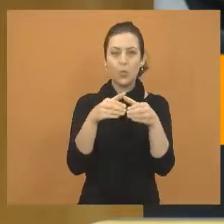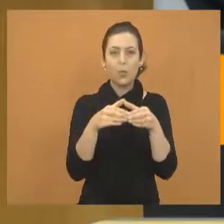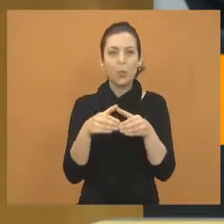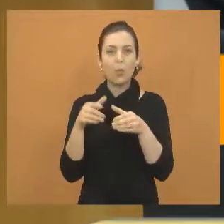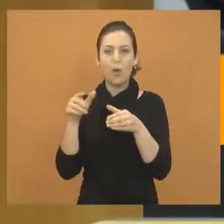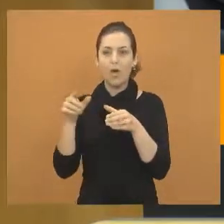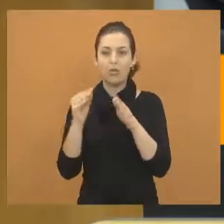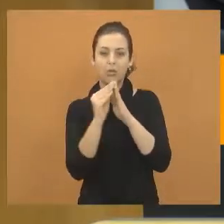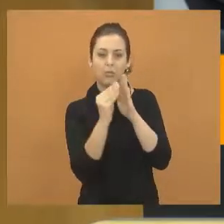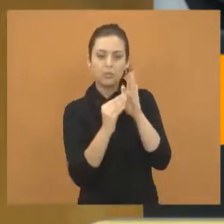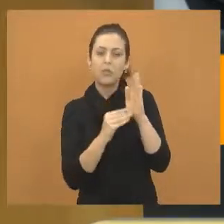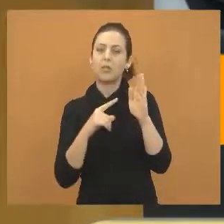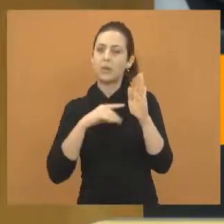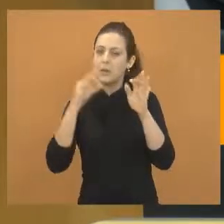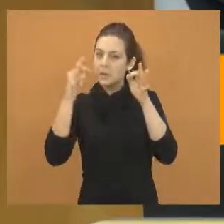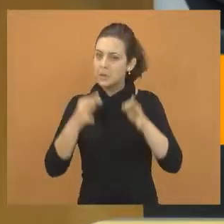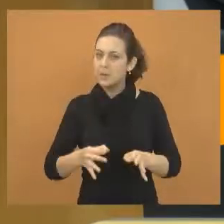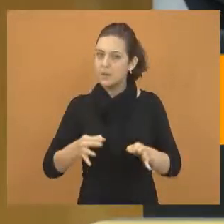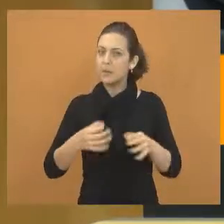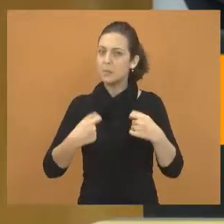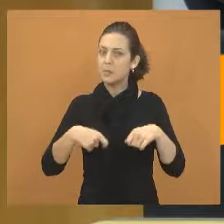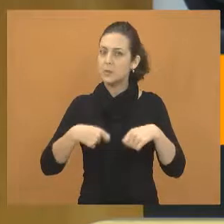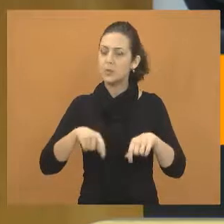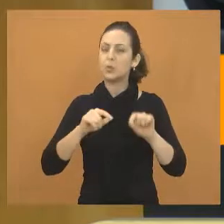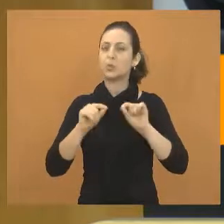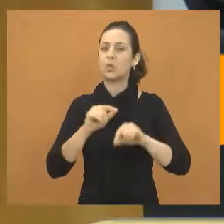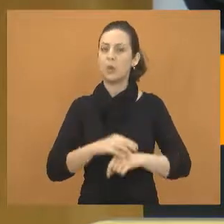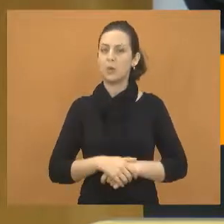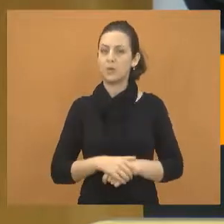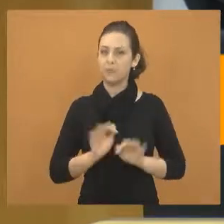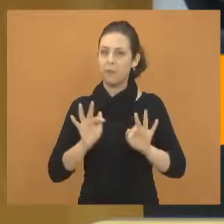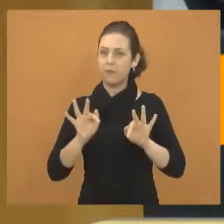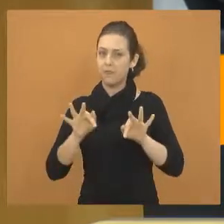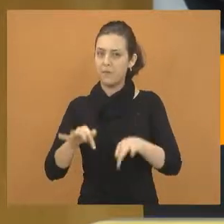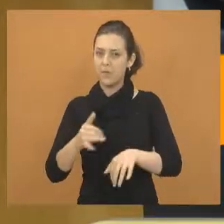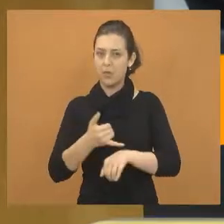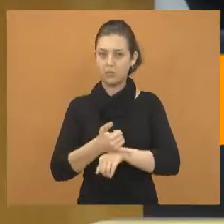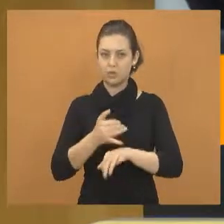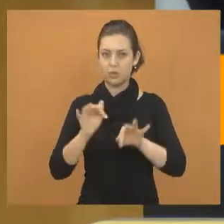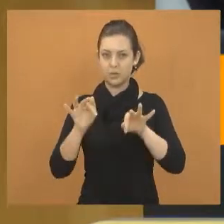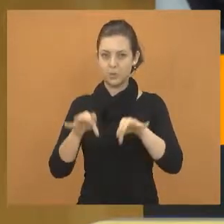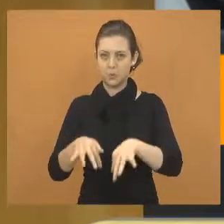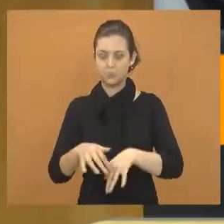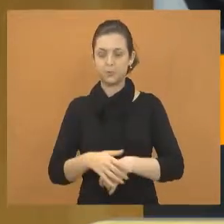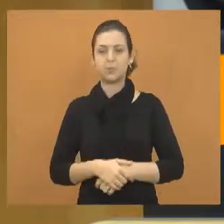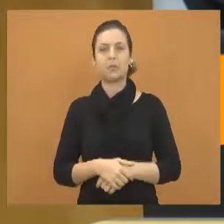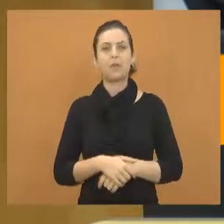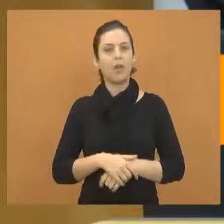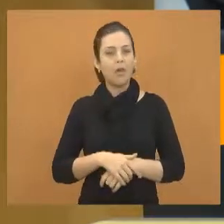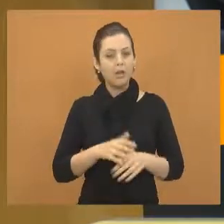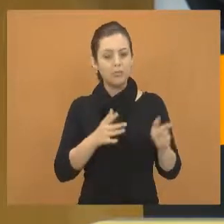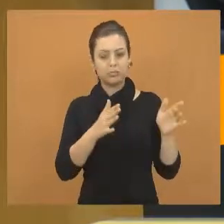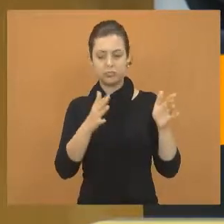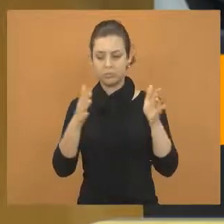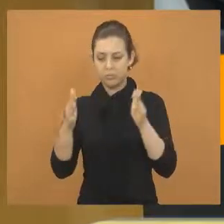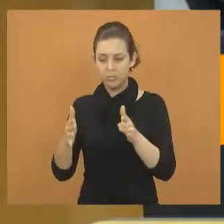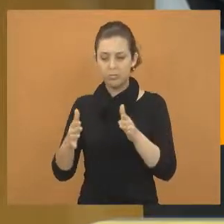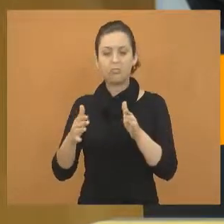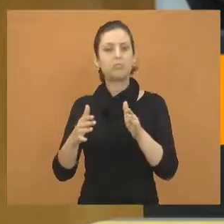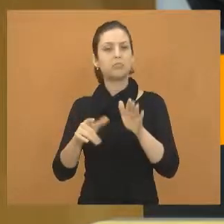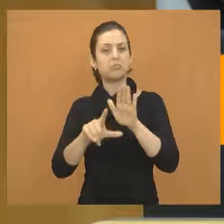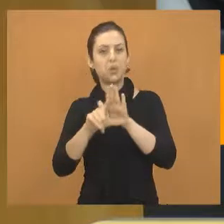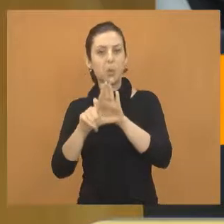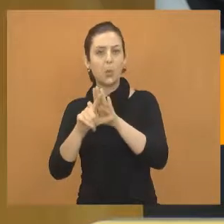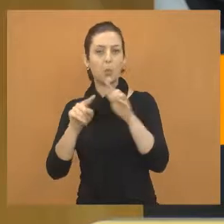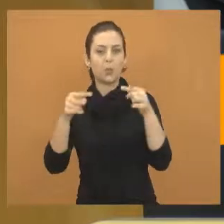quero ter a certeza de que, ao final dessa gestão, esteja realmente legalizado todos esses